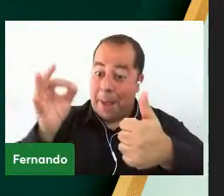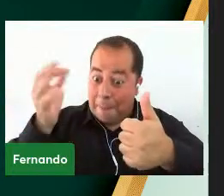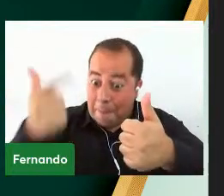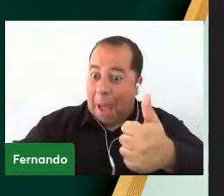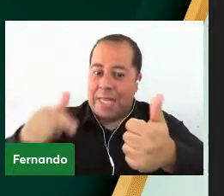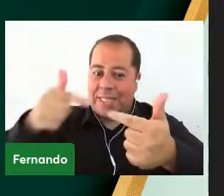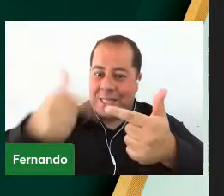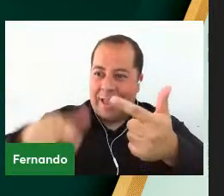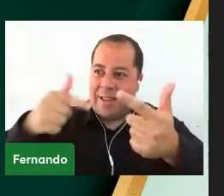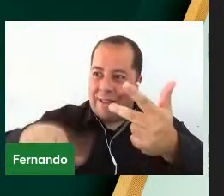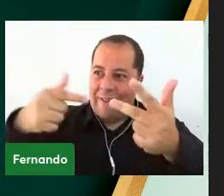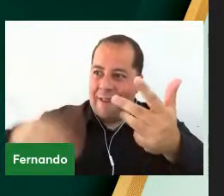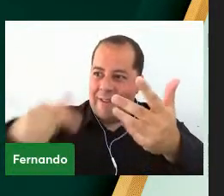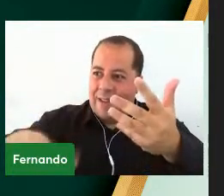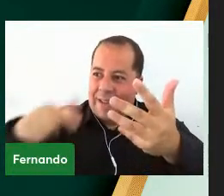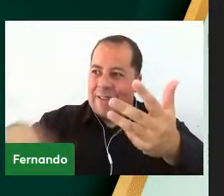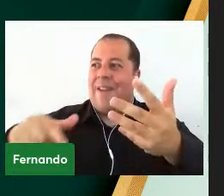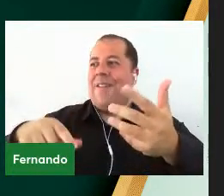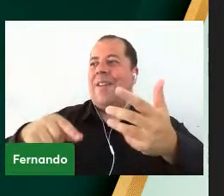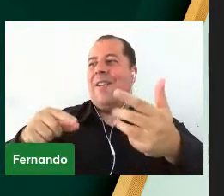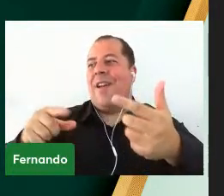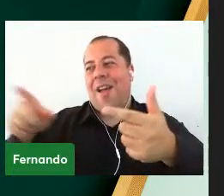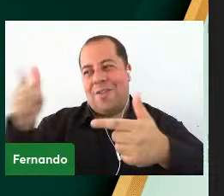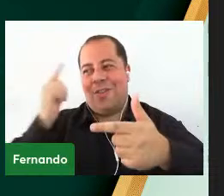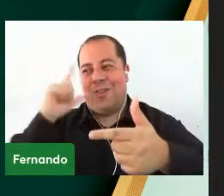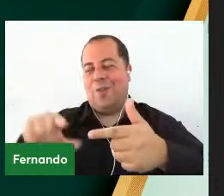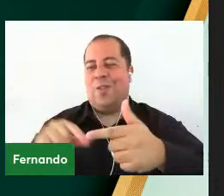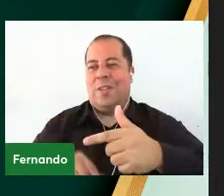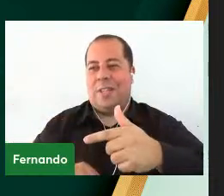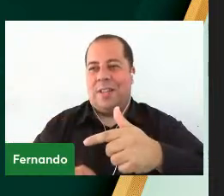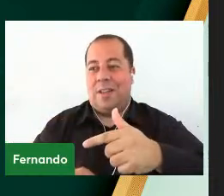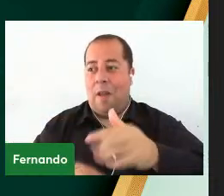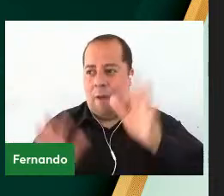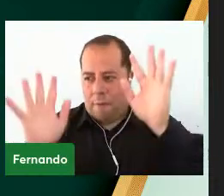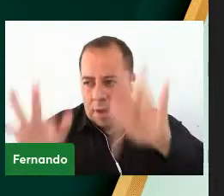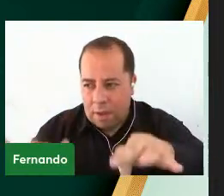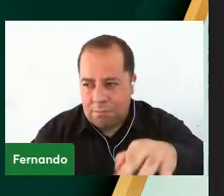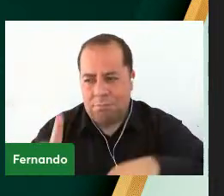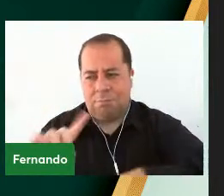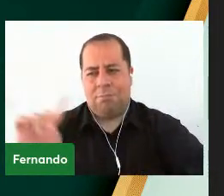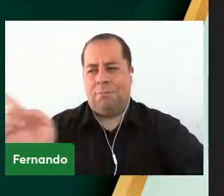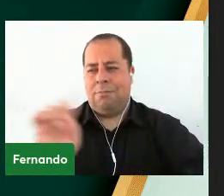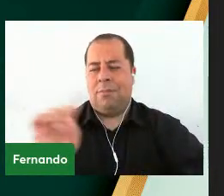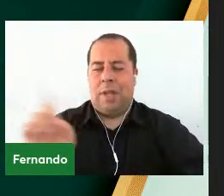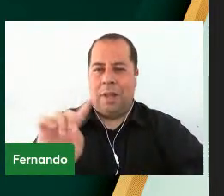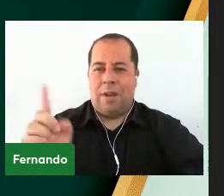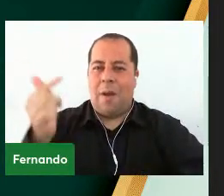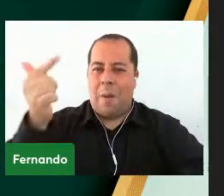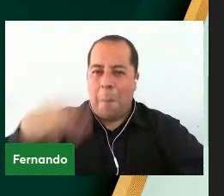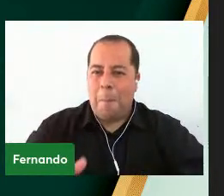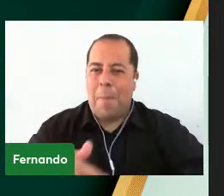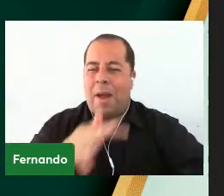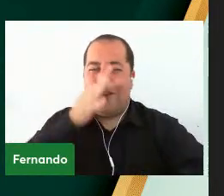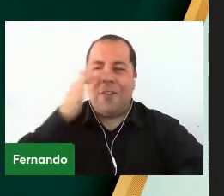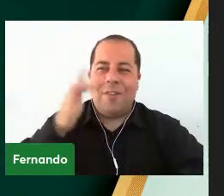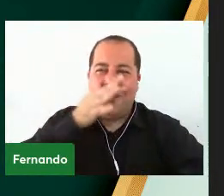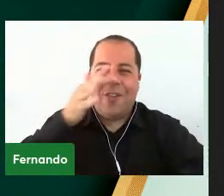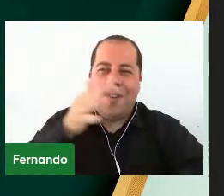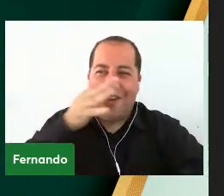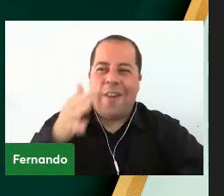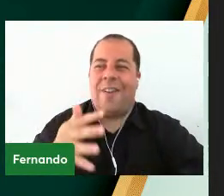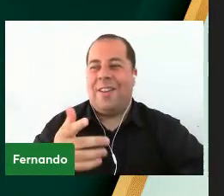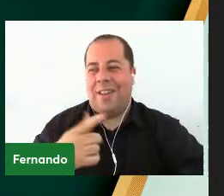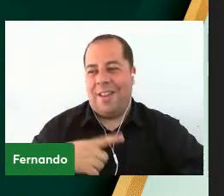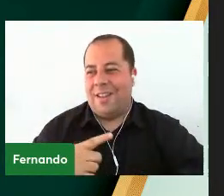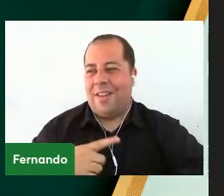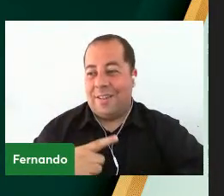tenho certeza, que serão realizados. Que não seja o fim, mas o início de uma temporada de mais flores. E contem sempre conosco e